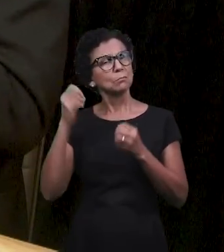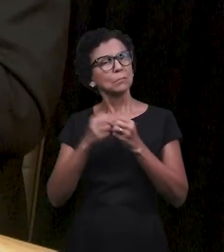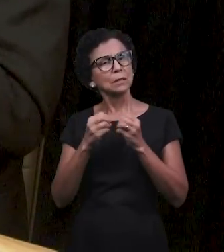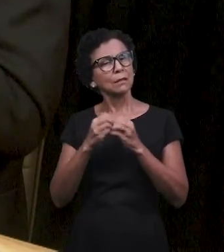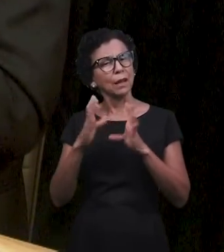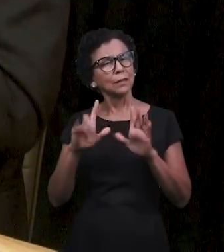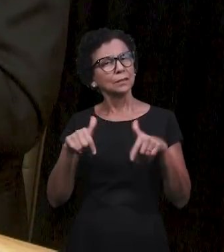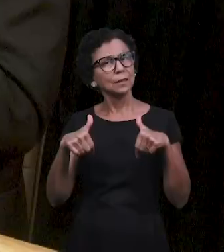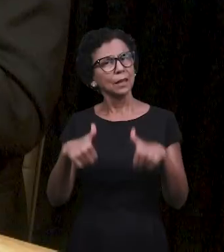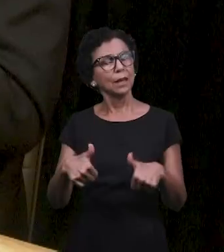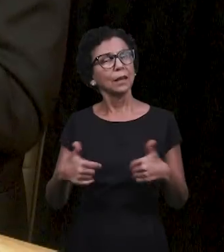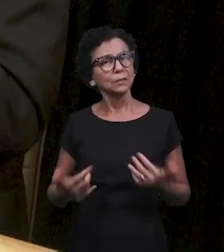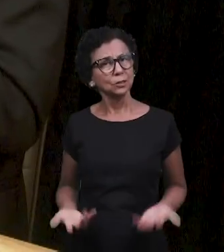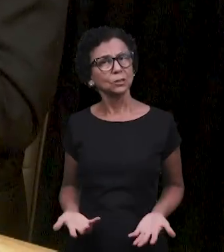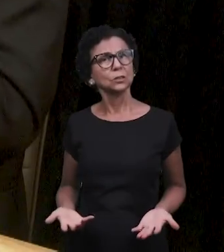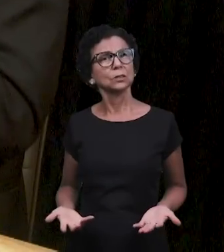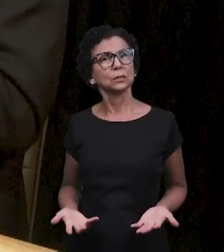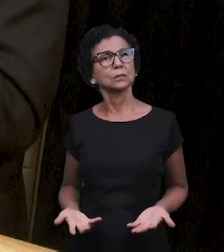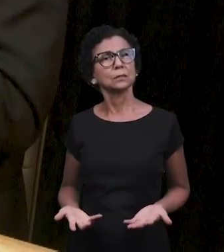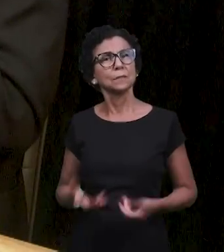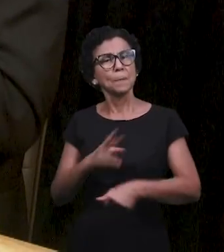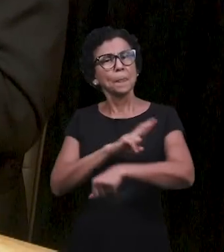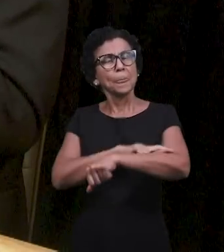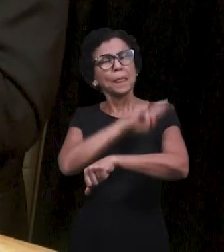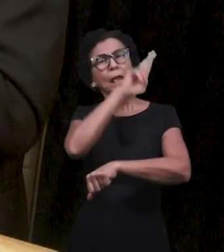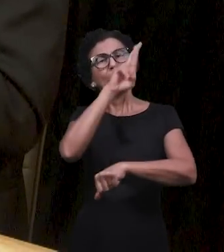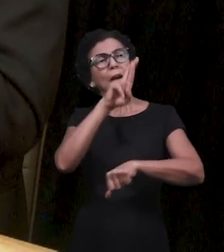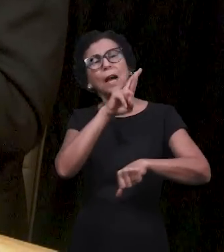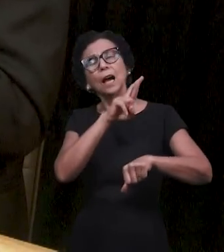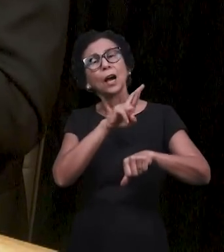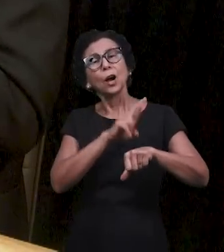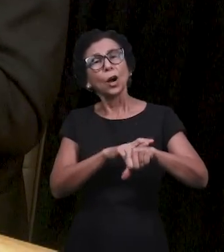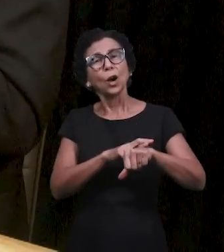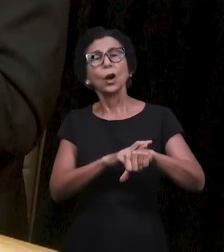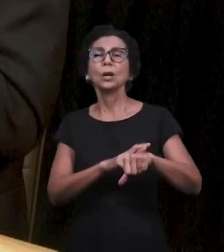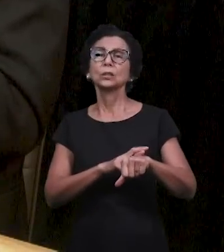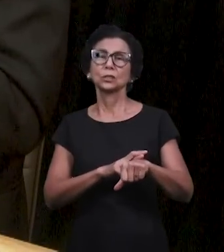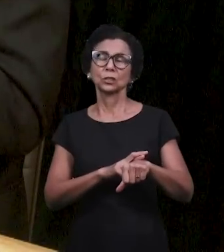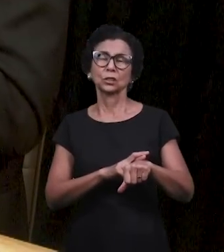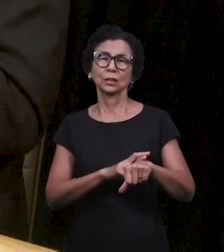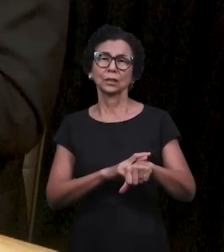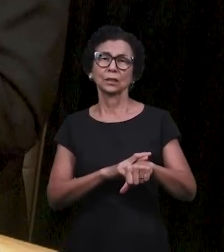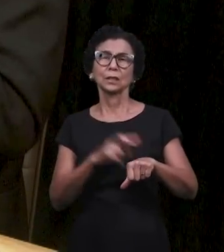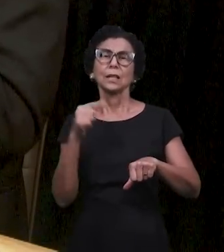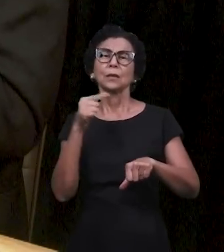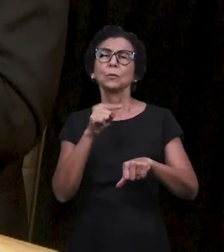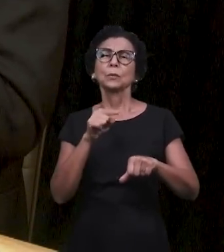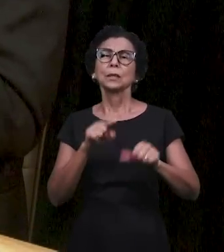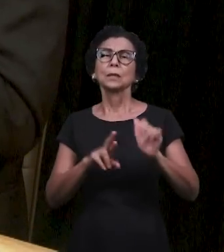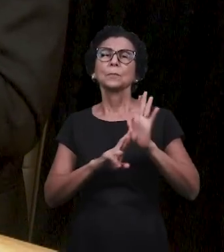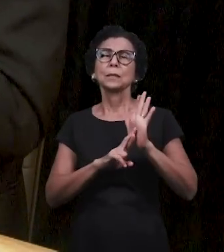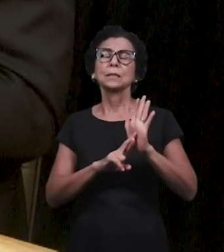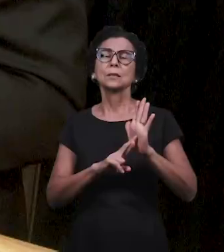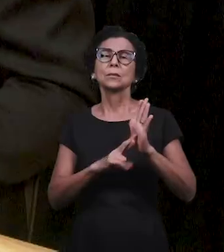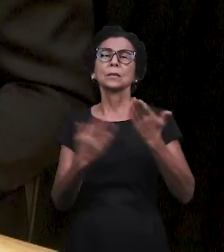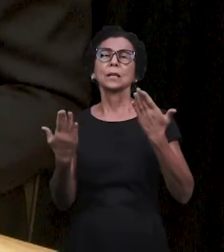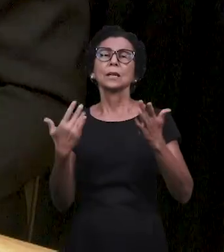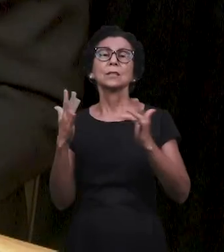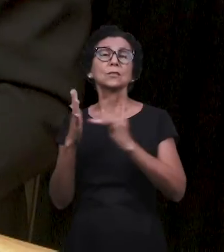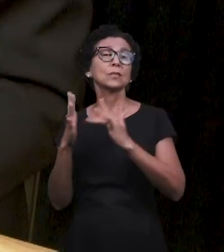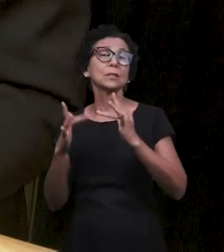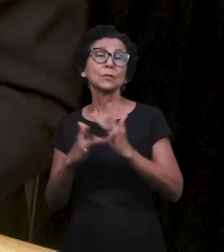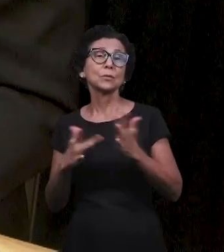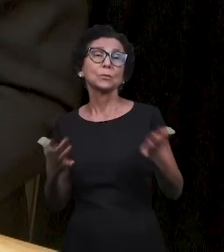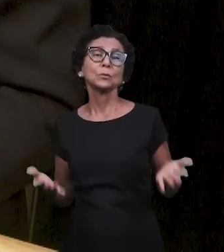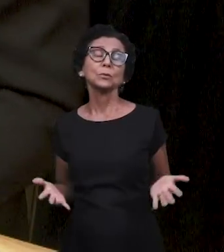a rocha está aí. A rocha está no deserto. A solução está aí. O povo, quando clamou diante do Mar Vermelho, foi a mesma coisa.